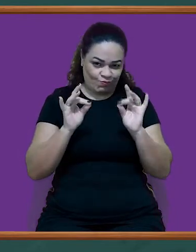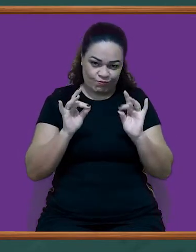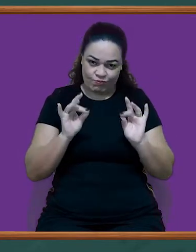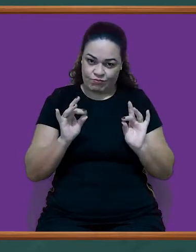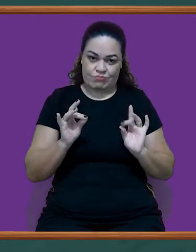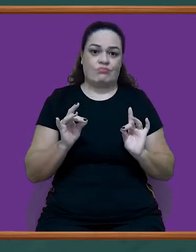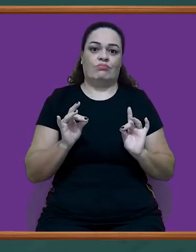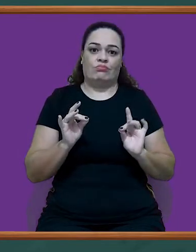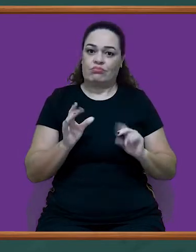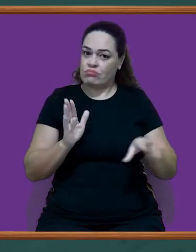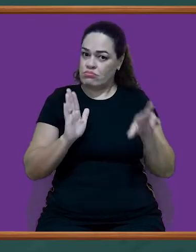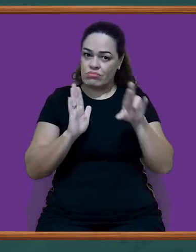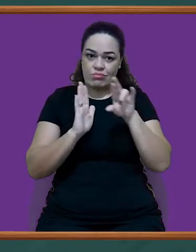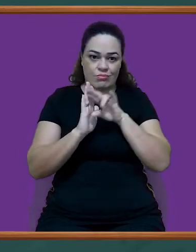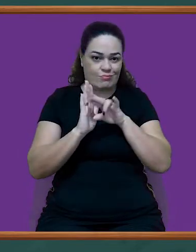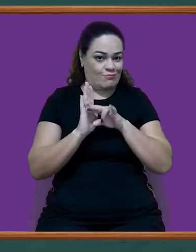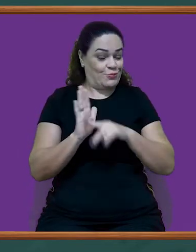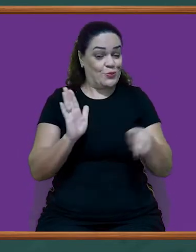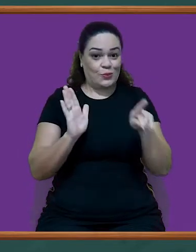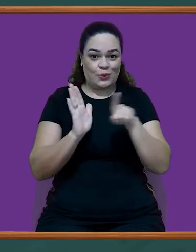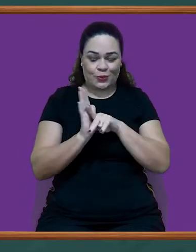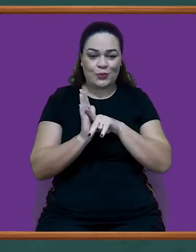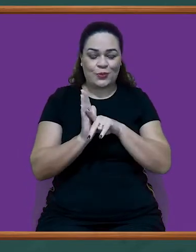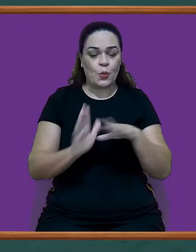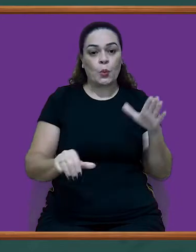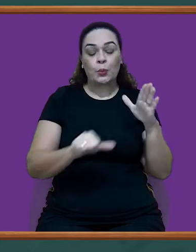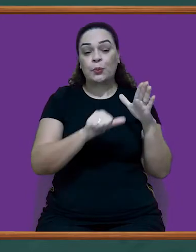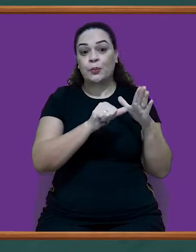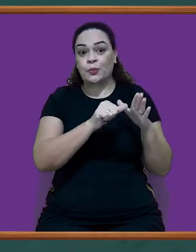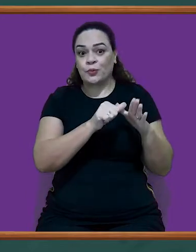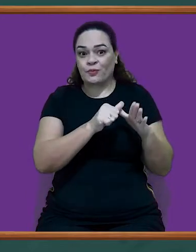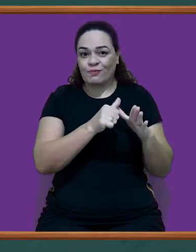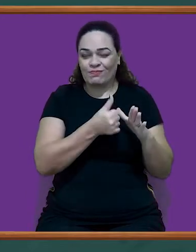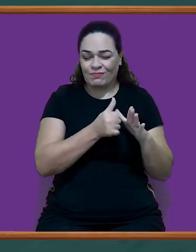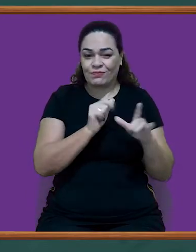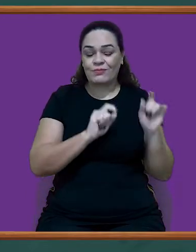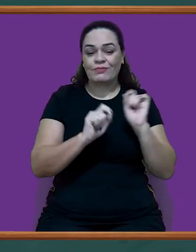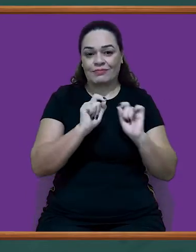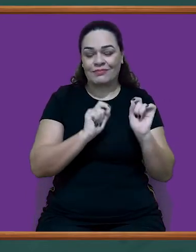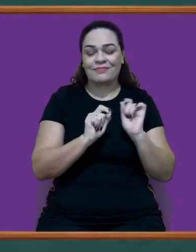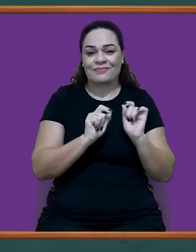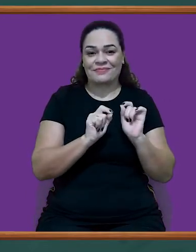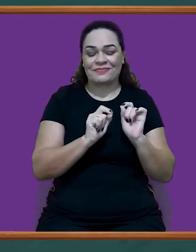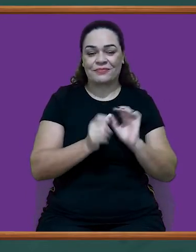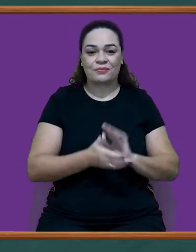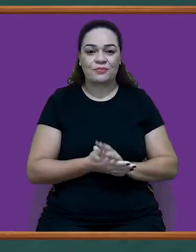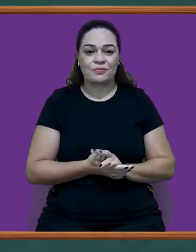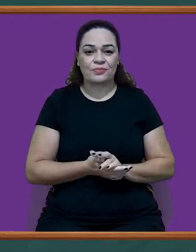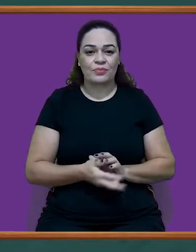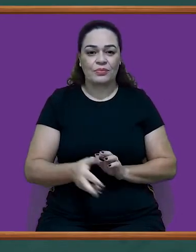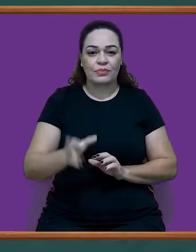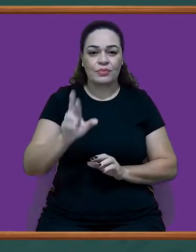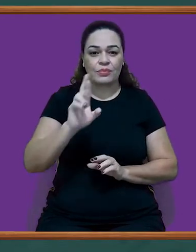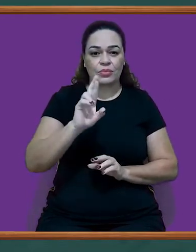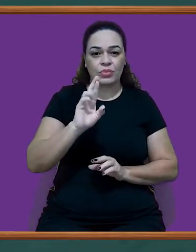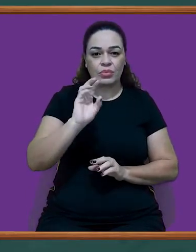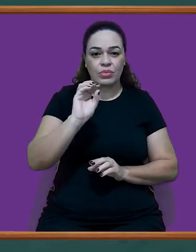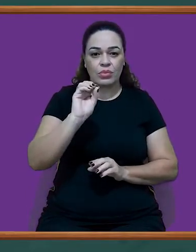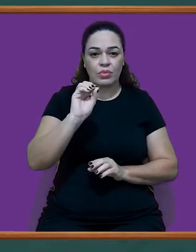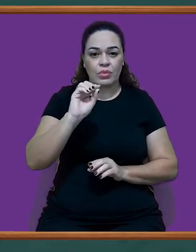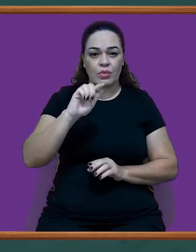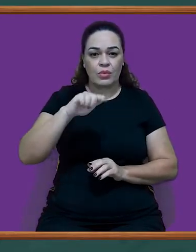lugares determinados e o primeiro movimento especial que vamos conhecer é o chamado rock